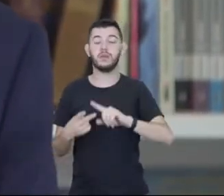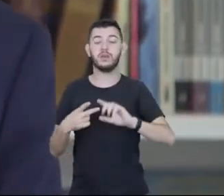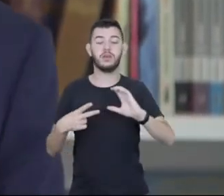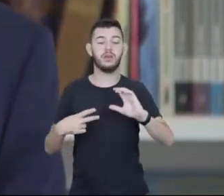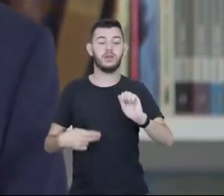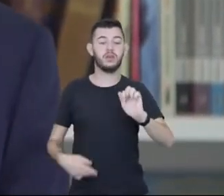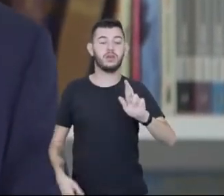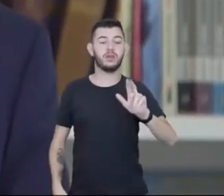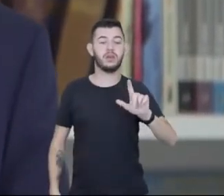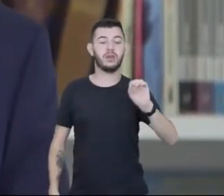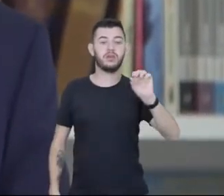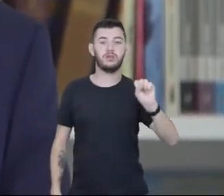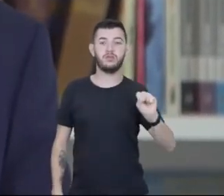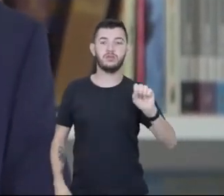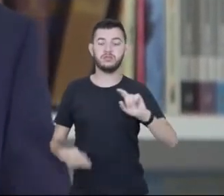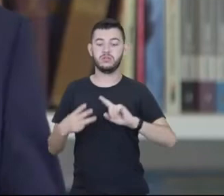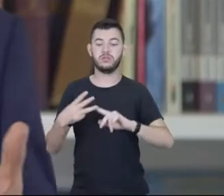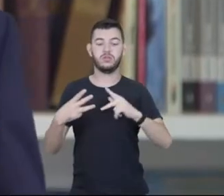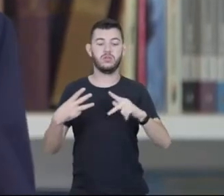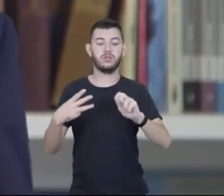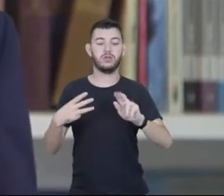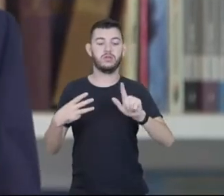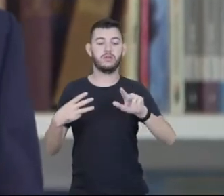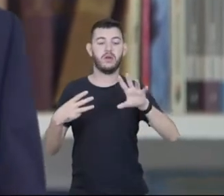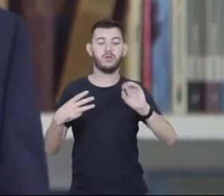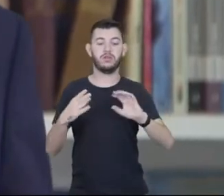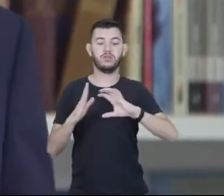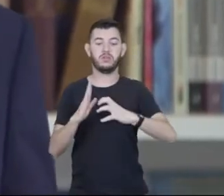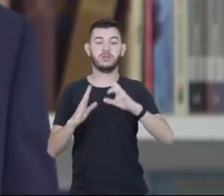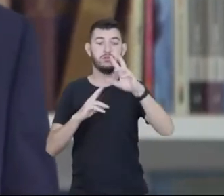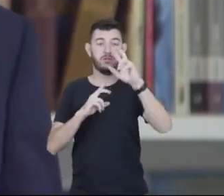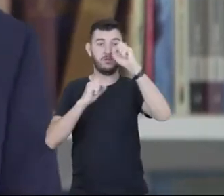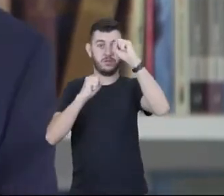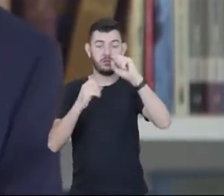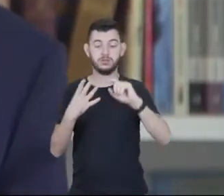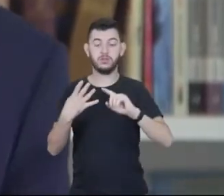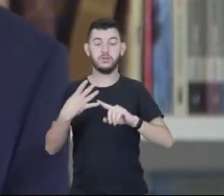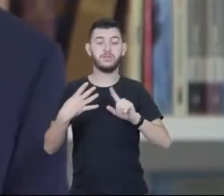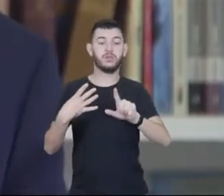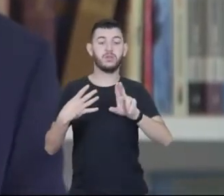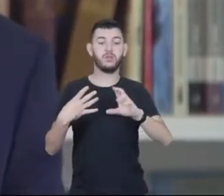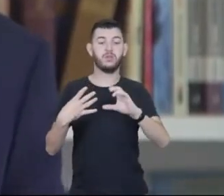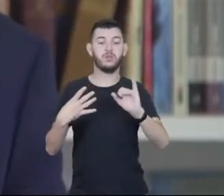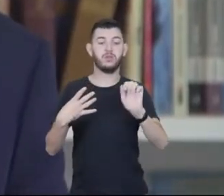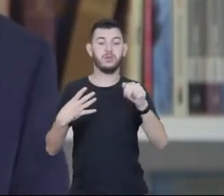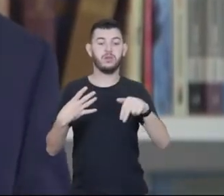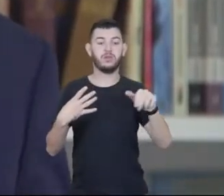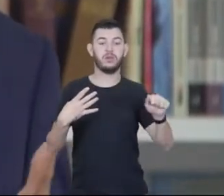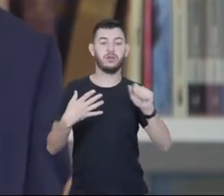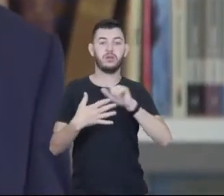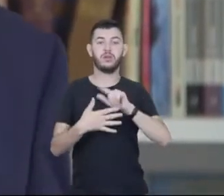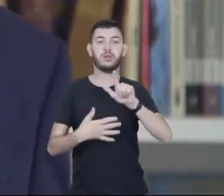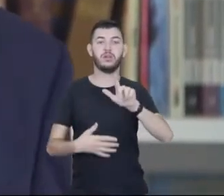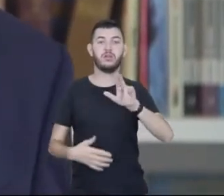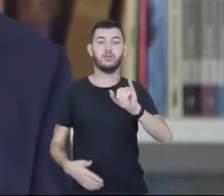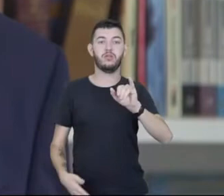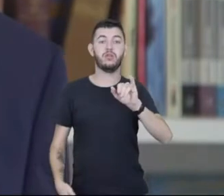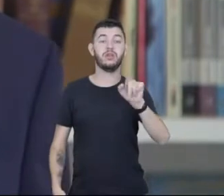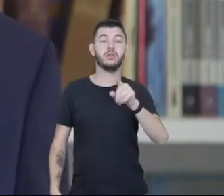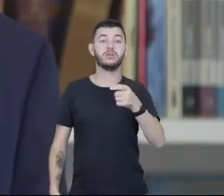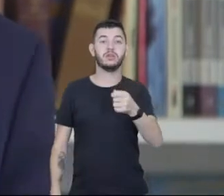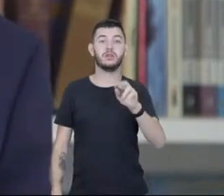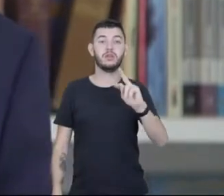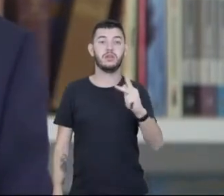Paulinho da força Luciana Santos Heloísa Helena Juliano